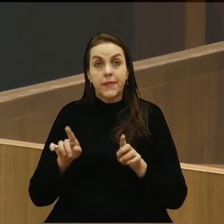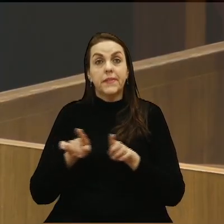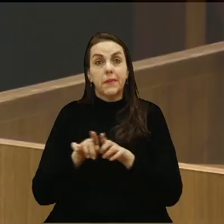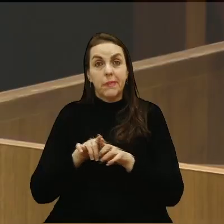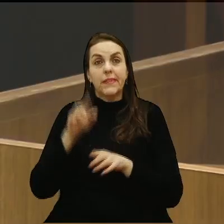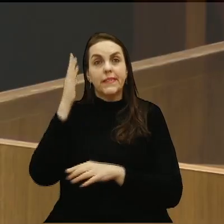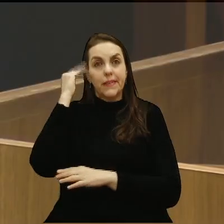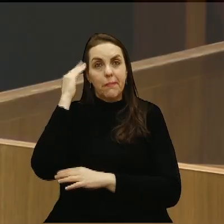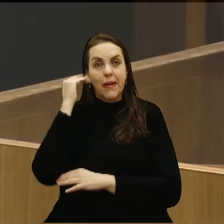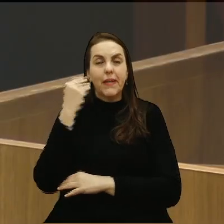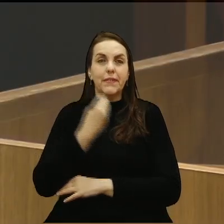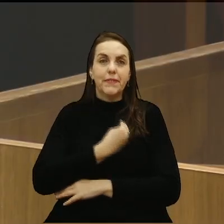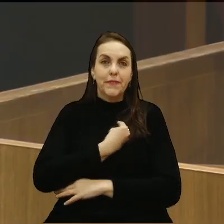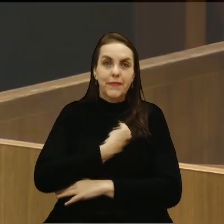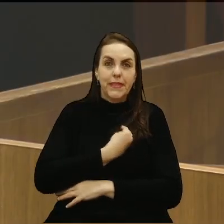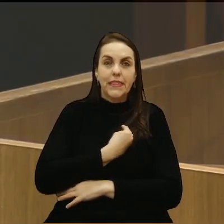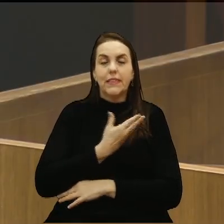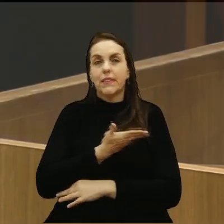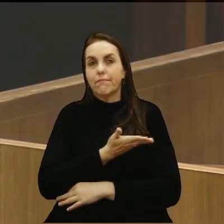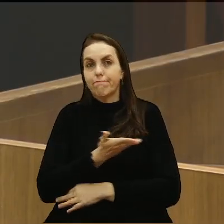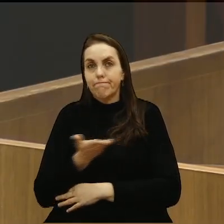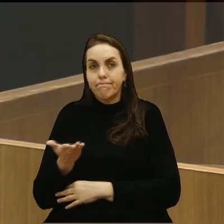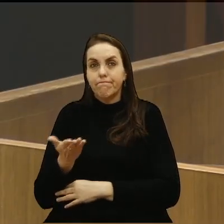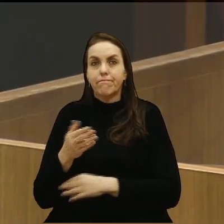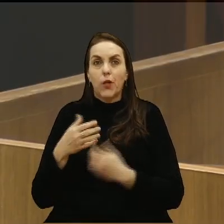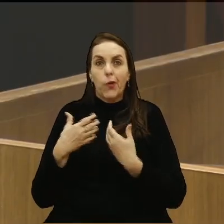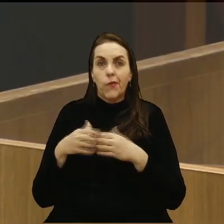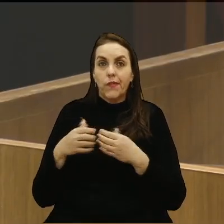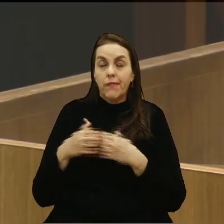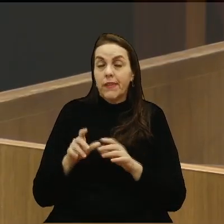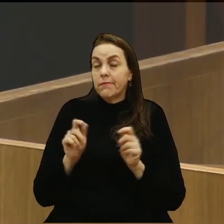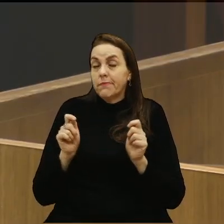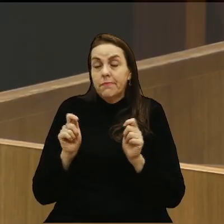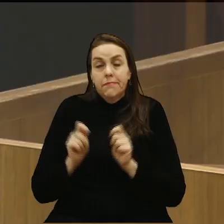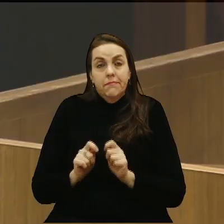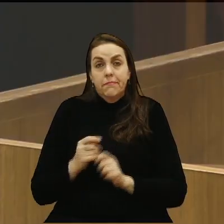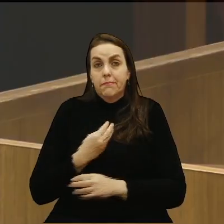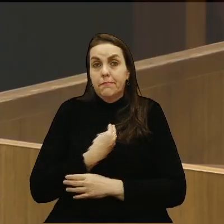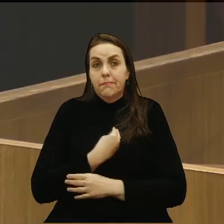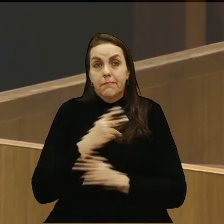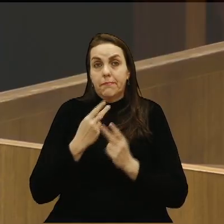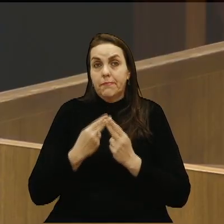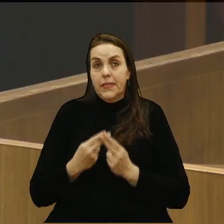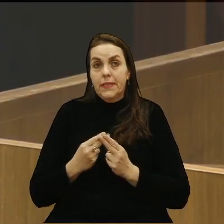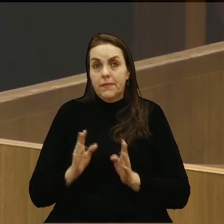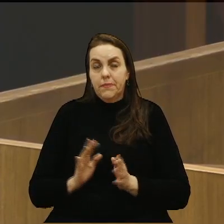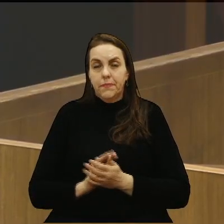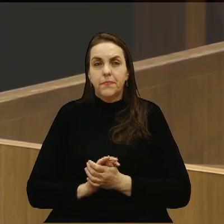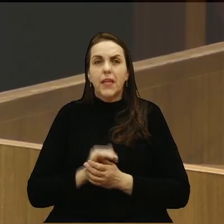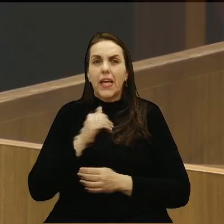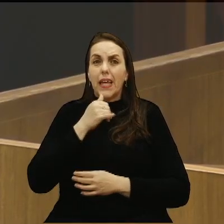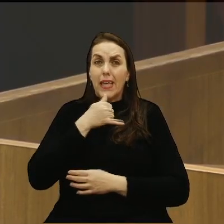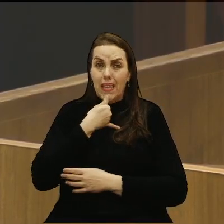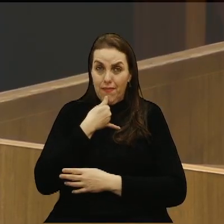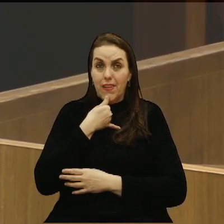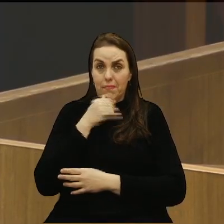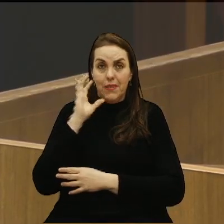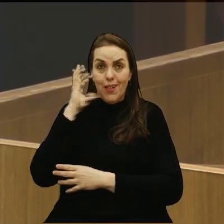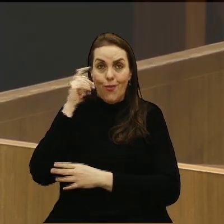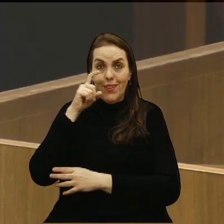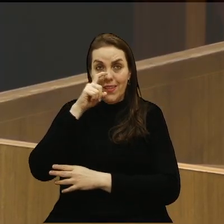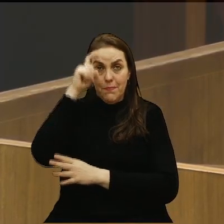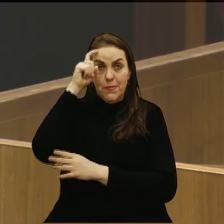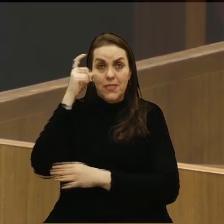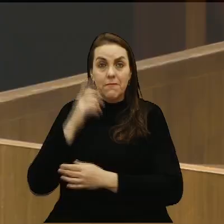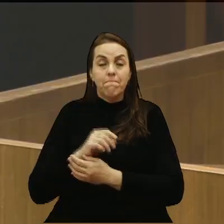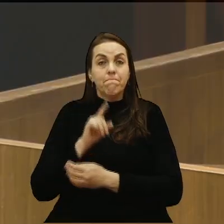onde vivemos, por onde navegamos, e nós temos que ter essa condição. Infelizmente, quando acontece uma coisa dessas, vereador Bizzi, e aqui eu não